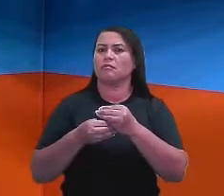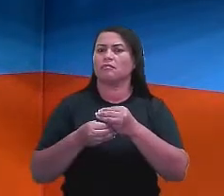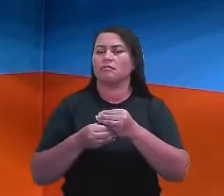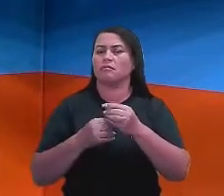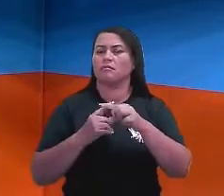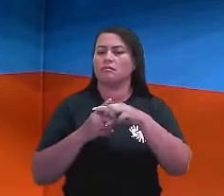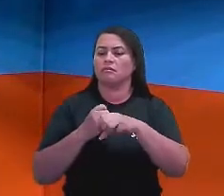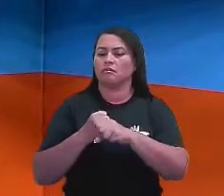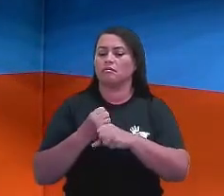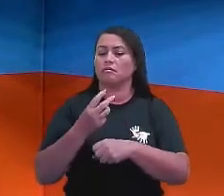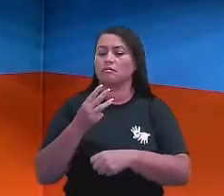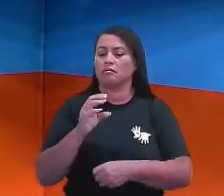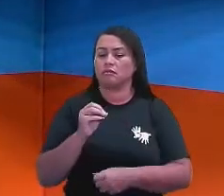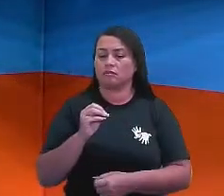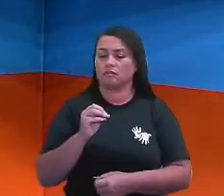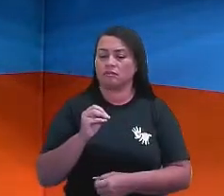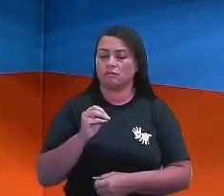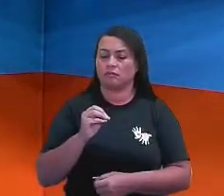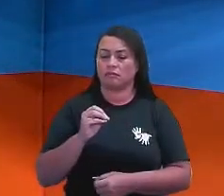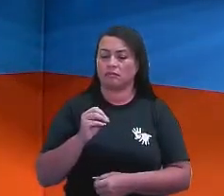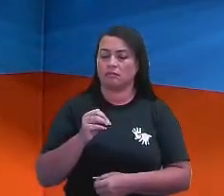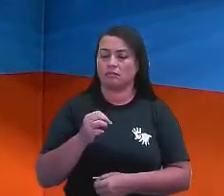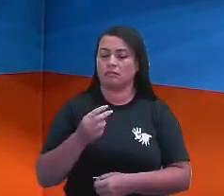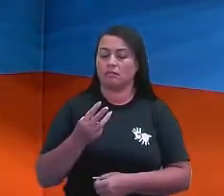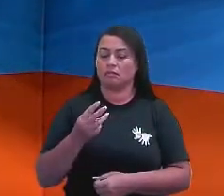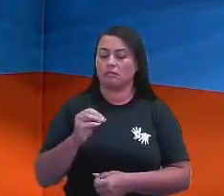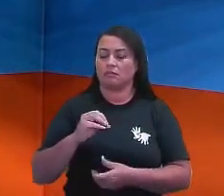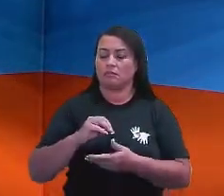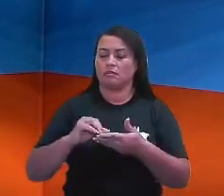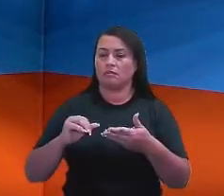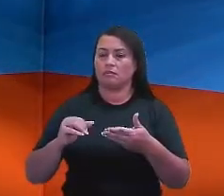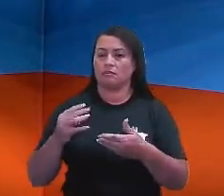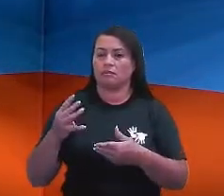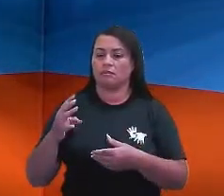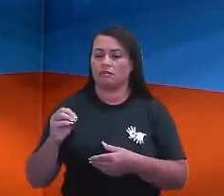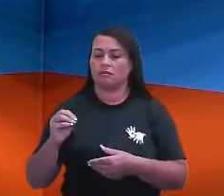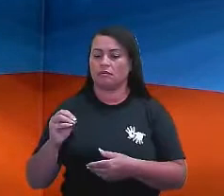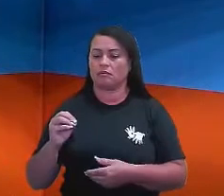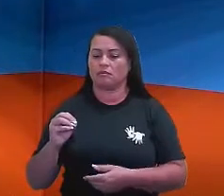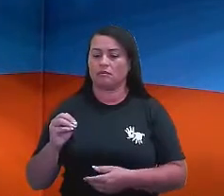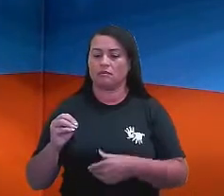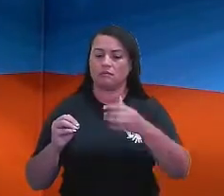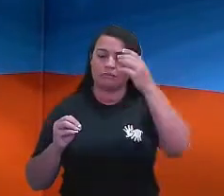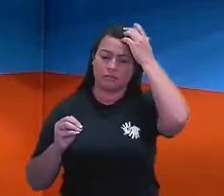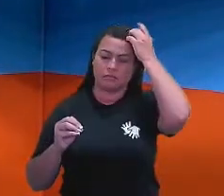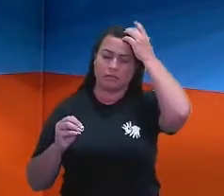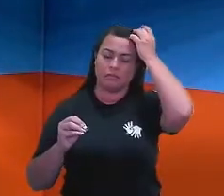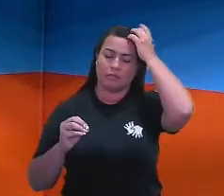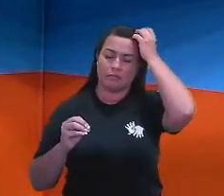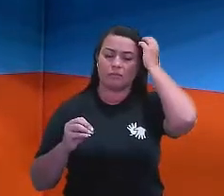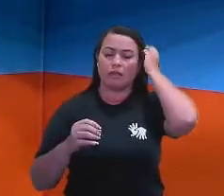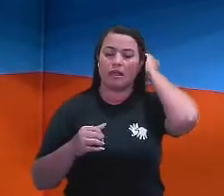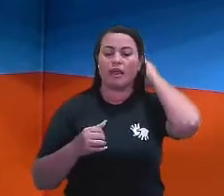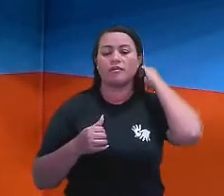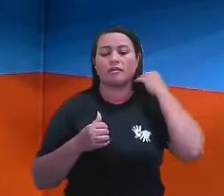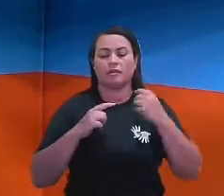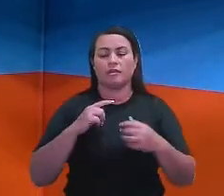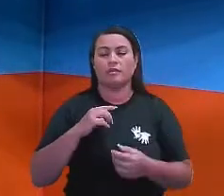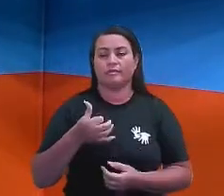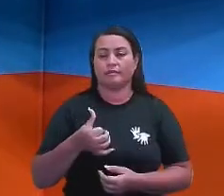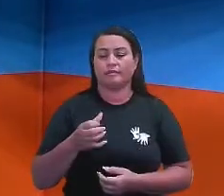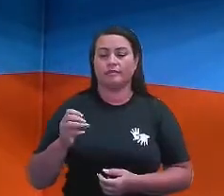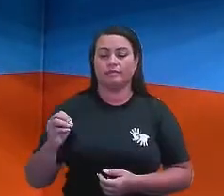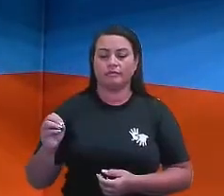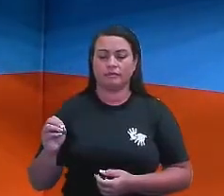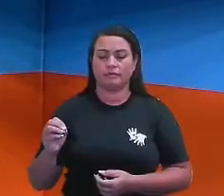70? 30. Então, tira 30 dos 40, adiciona os 70, vou ter 100. Opa, já consegui 600, não é isso?